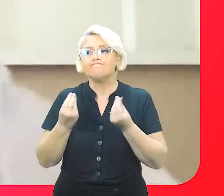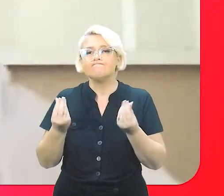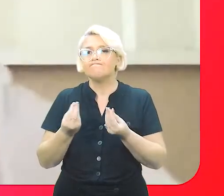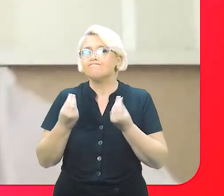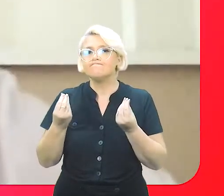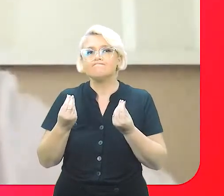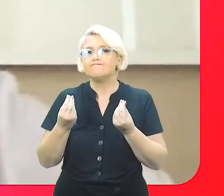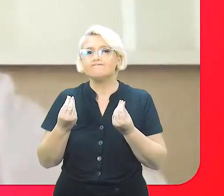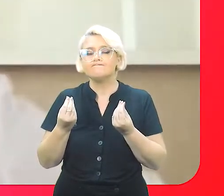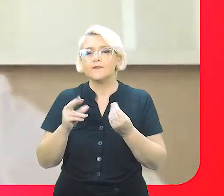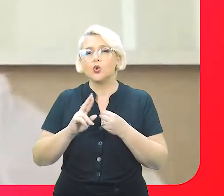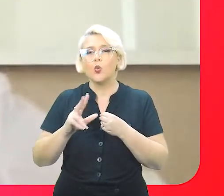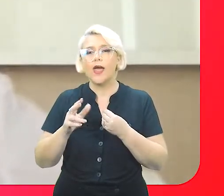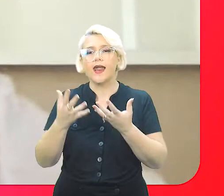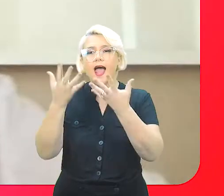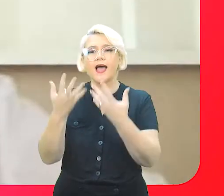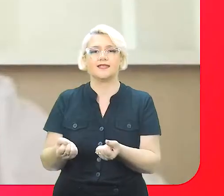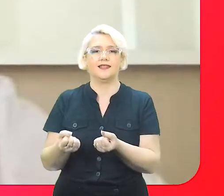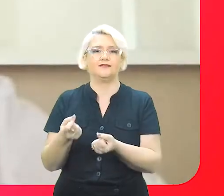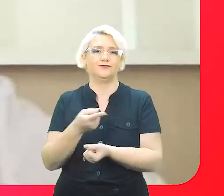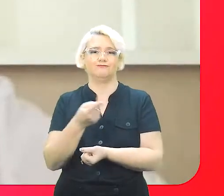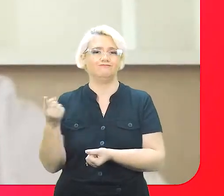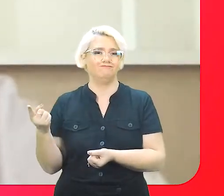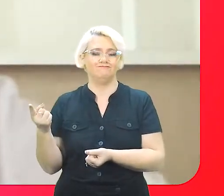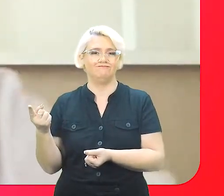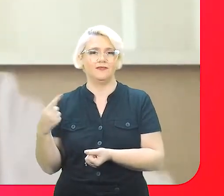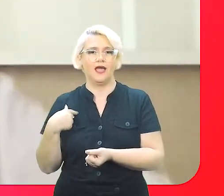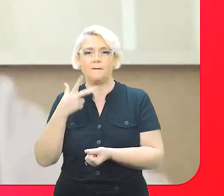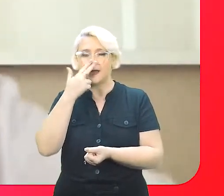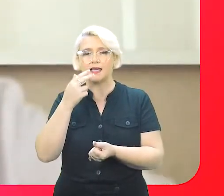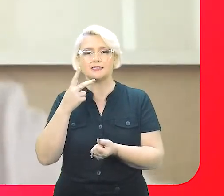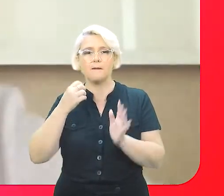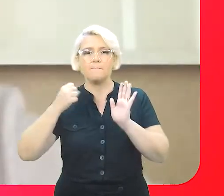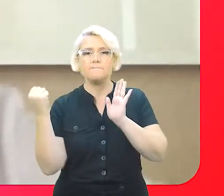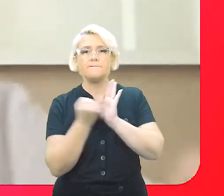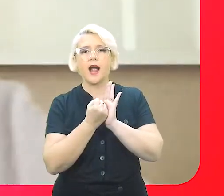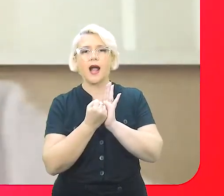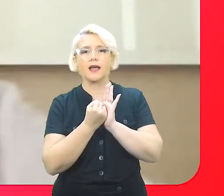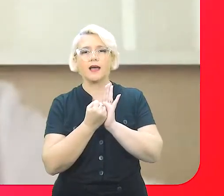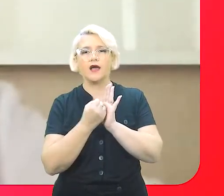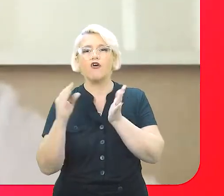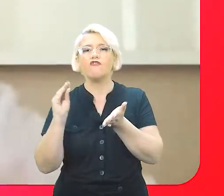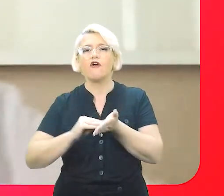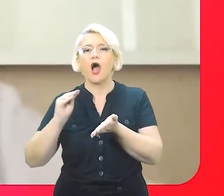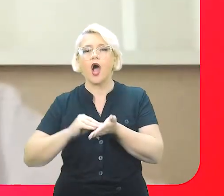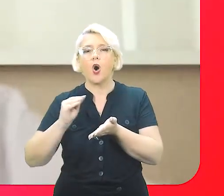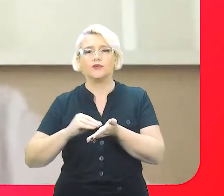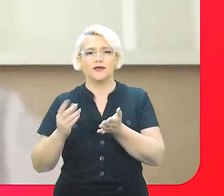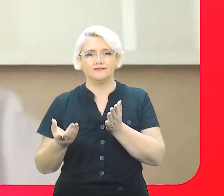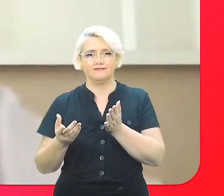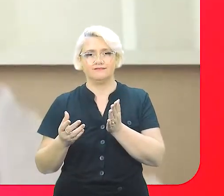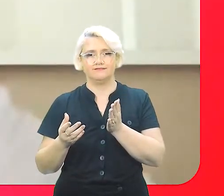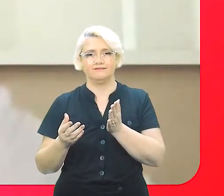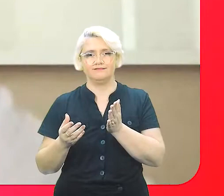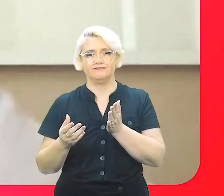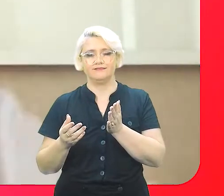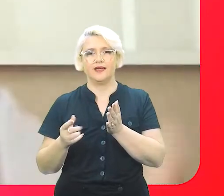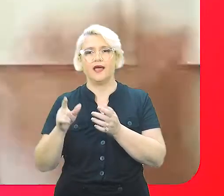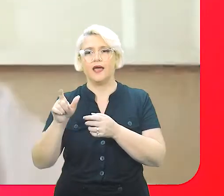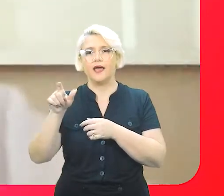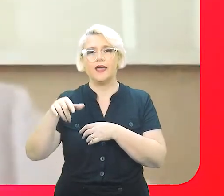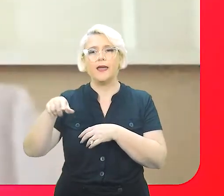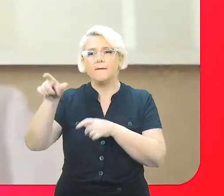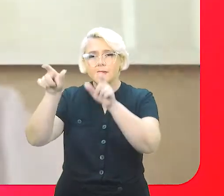não era conveniente para essas pessoas, porque elas ficavam marcadas por um atributo que não as definia. Elas sempre eram